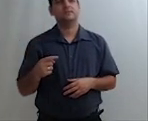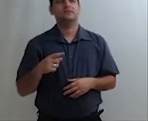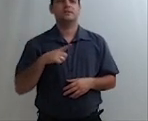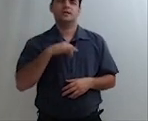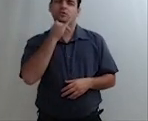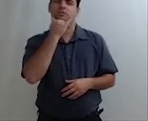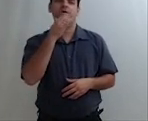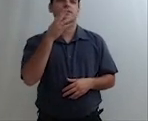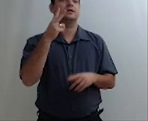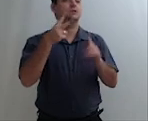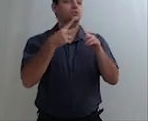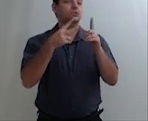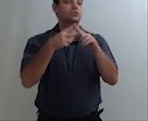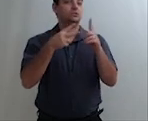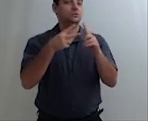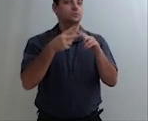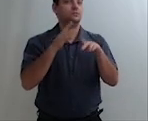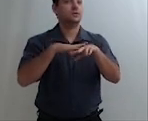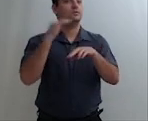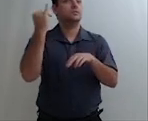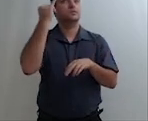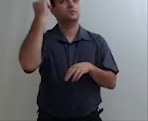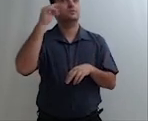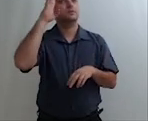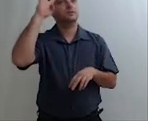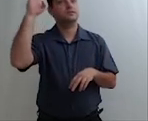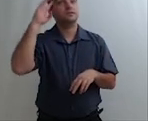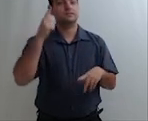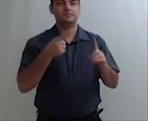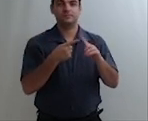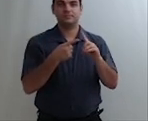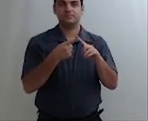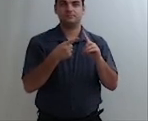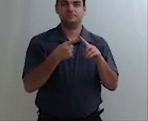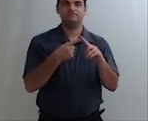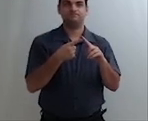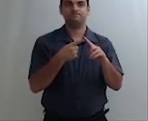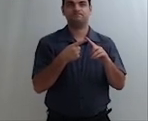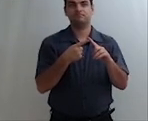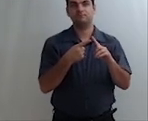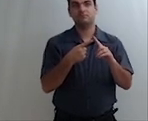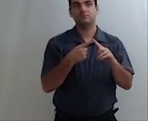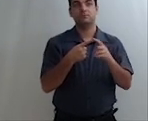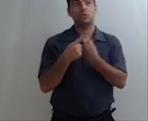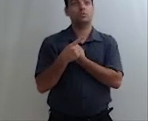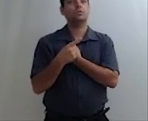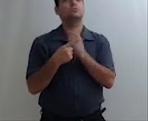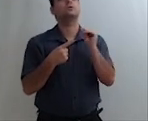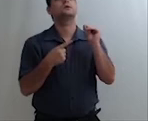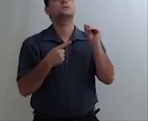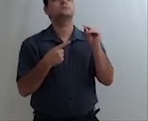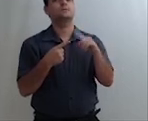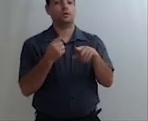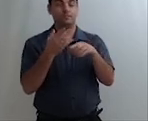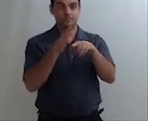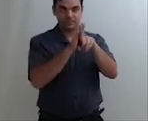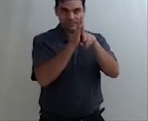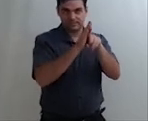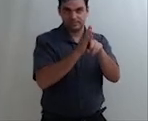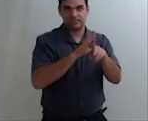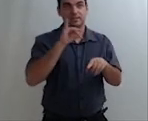que eu considero muito significativos o primeiro eh também incluindo nos memoriais é um estudo científico um